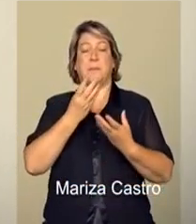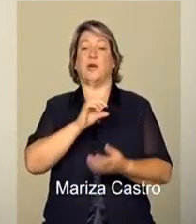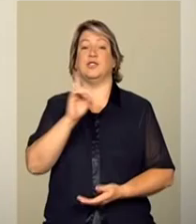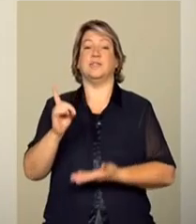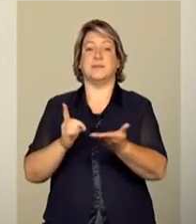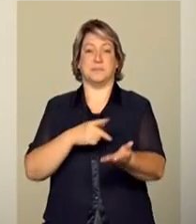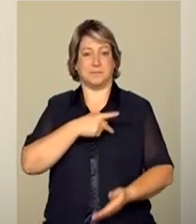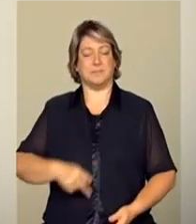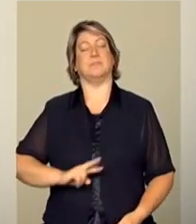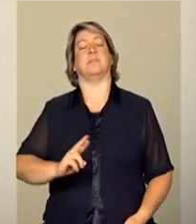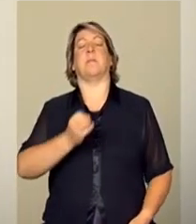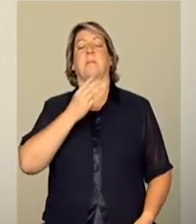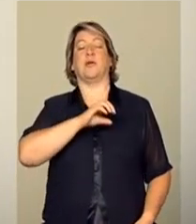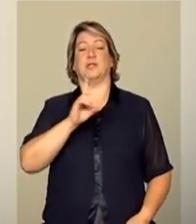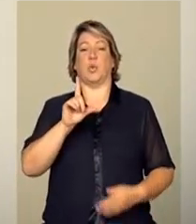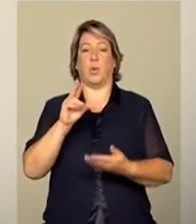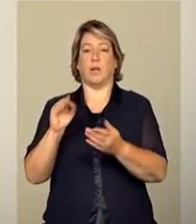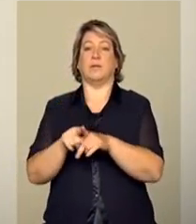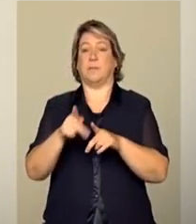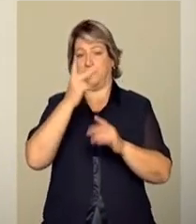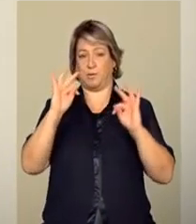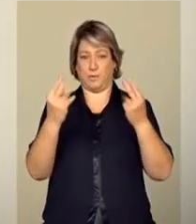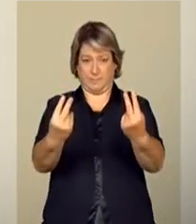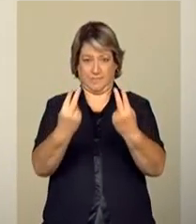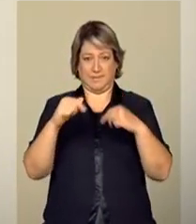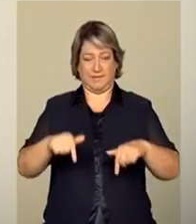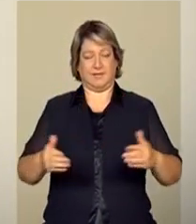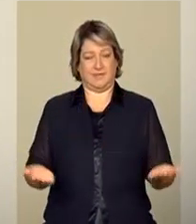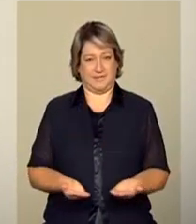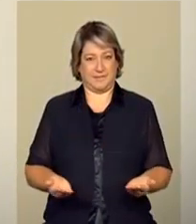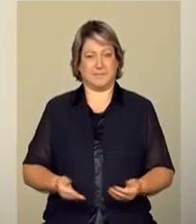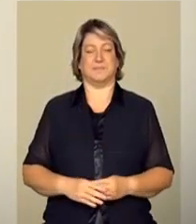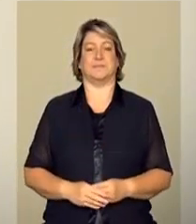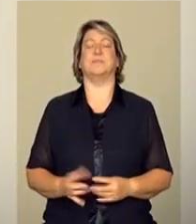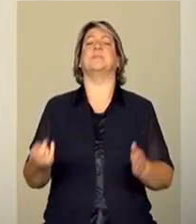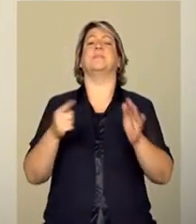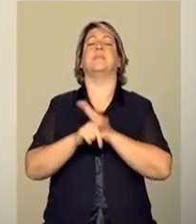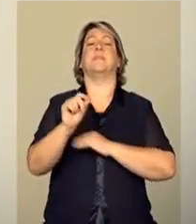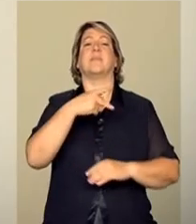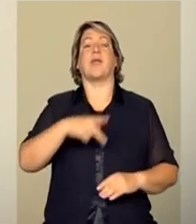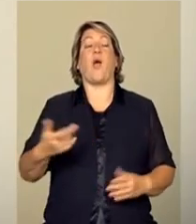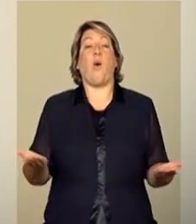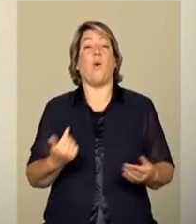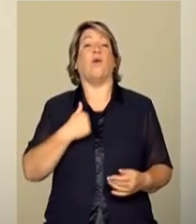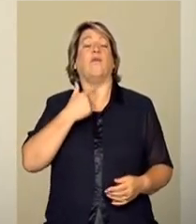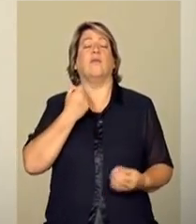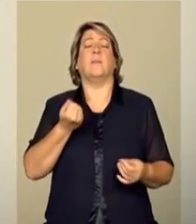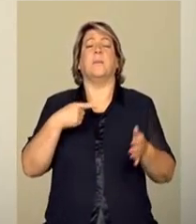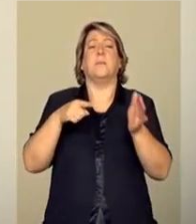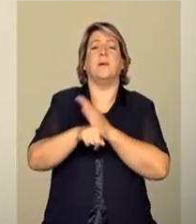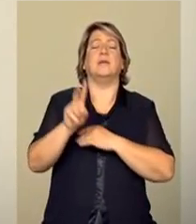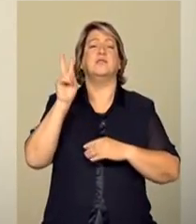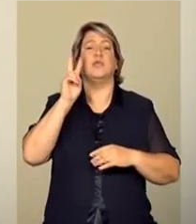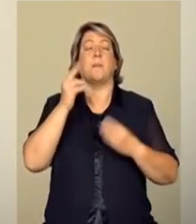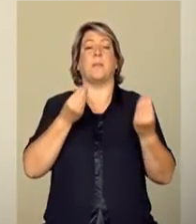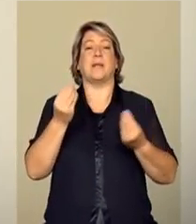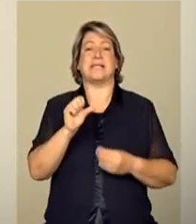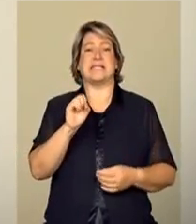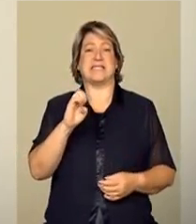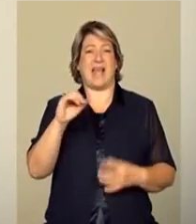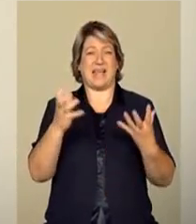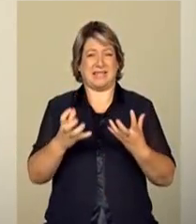presidenta Bom dia Luciano e bom dia para você que nos acompanha aqui no café presidenta Hoje eu queria voltar a falar com a senhora sobre a seca